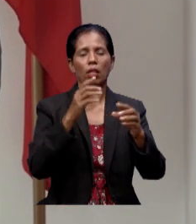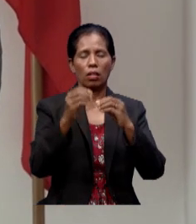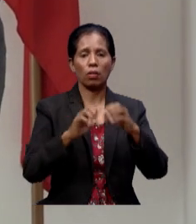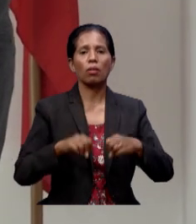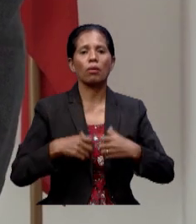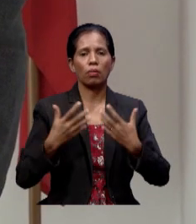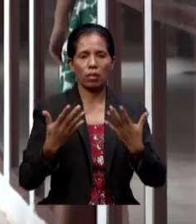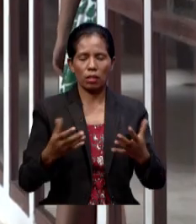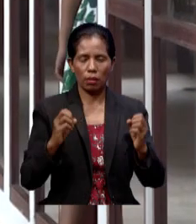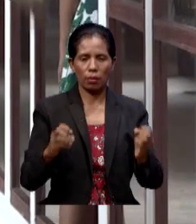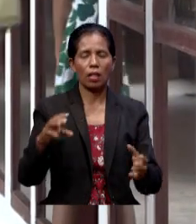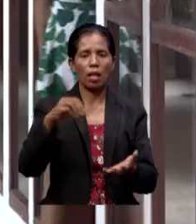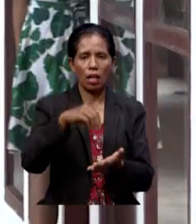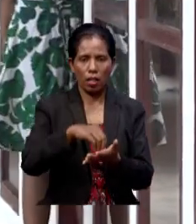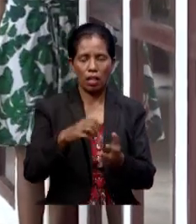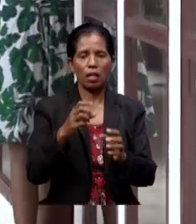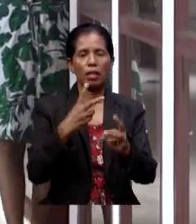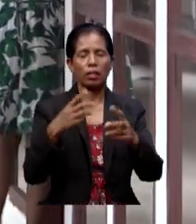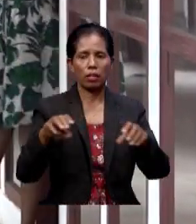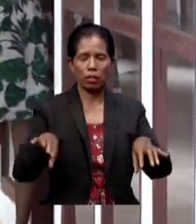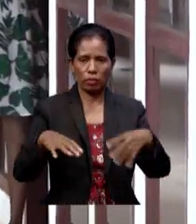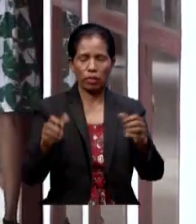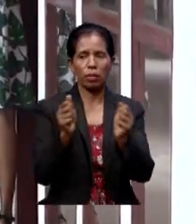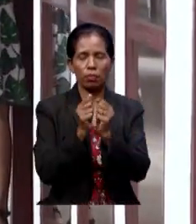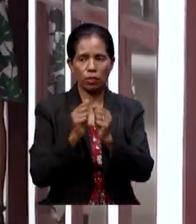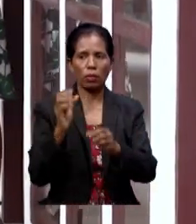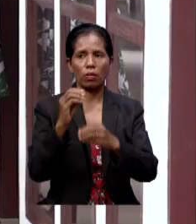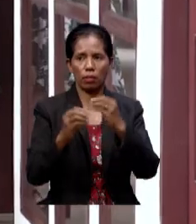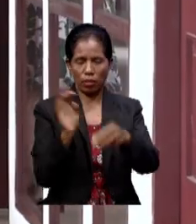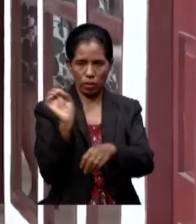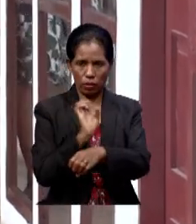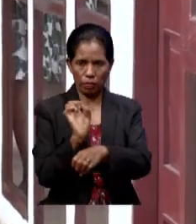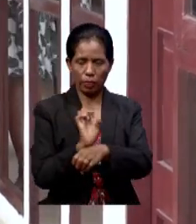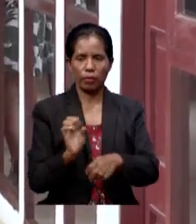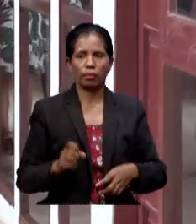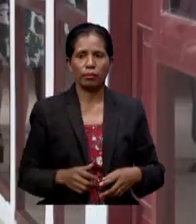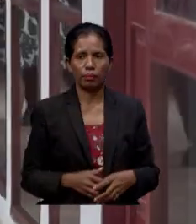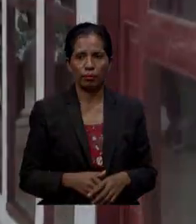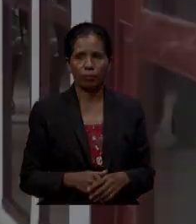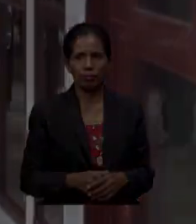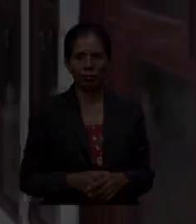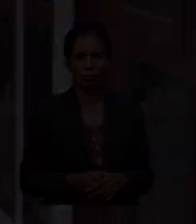insa, bele cria cooperação e a setor economia. Gasparinha de Souza, Domingos Bere, Ziemen.